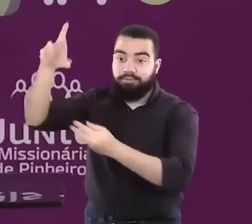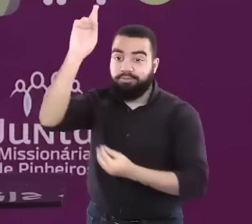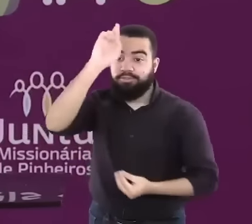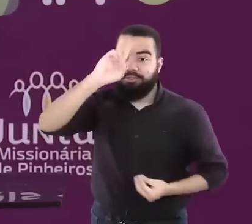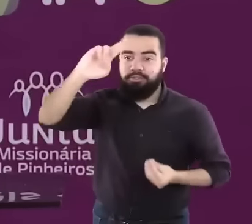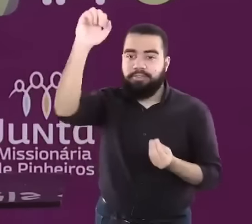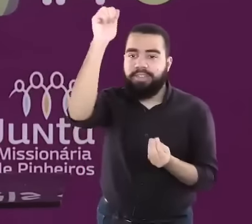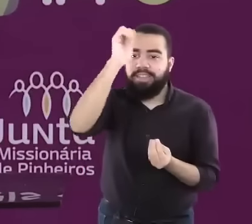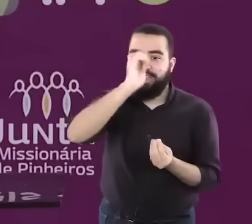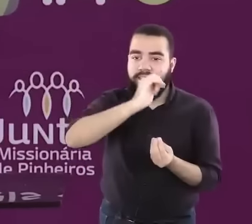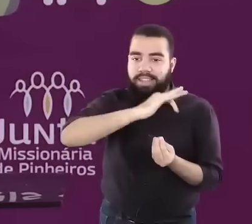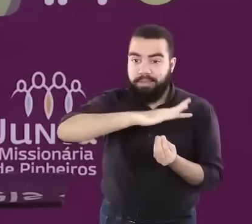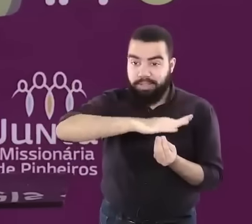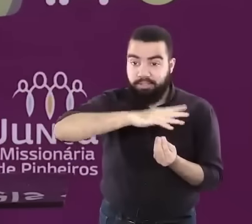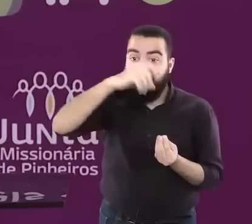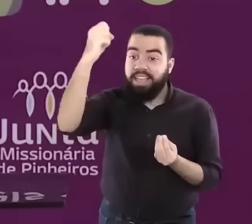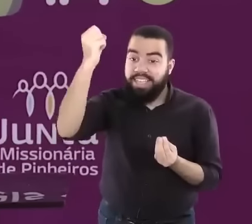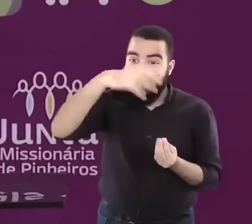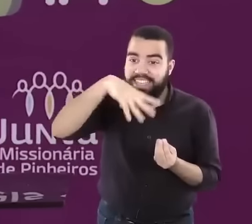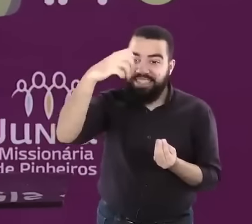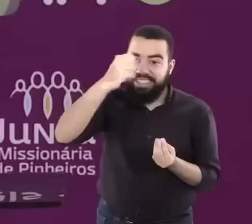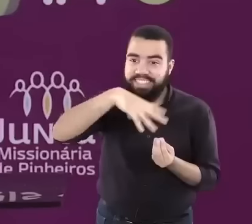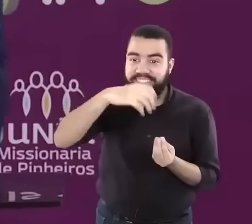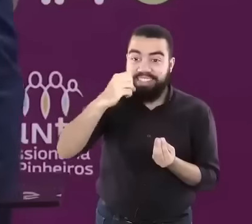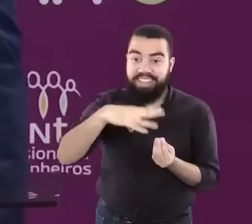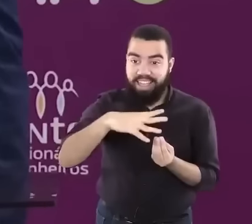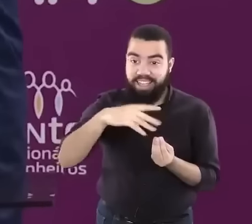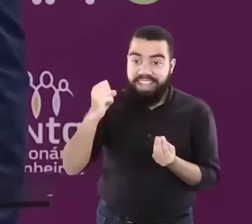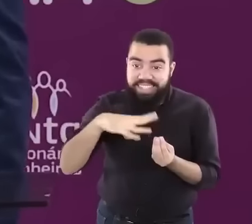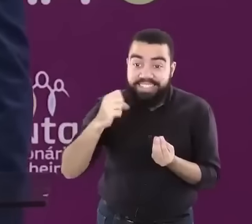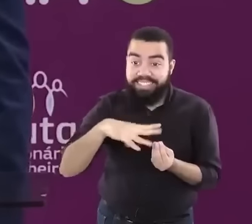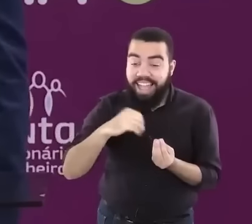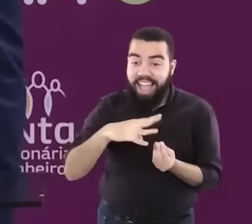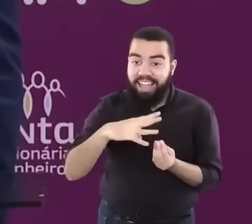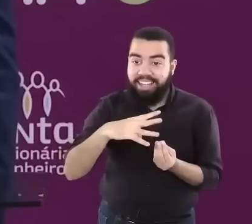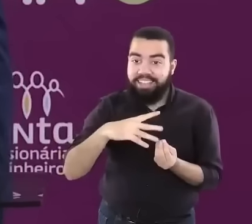nos ensinar isso é maravilhoso